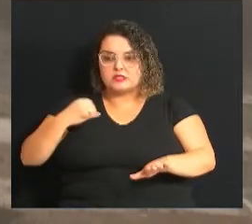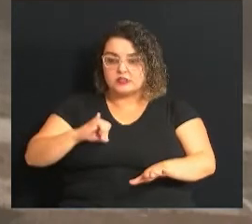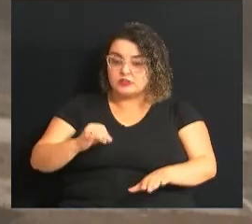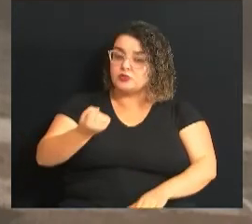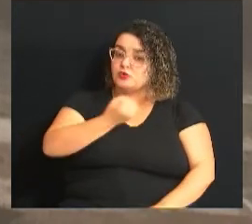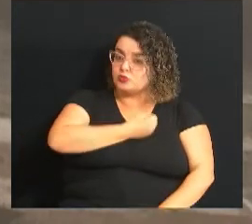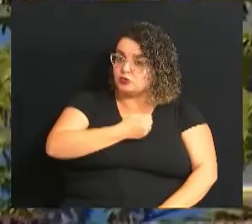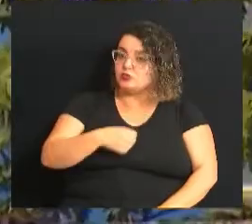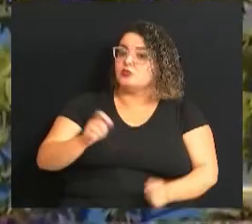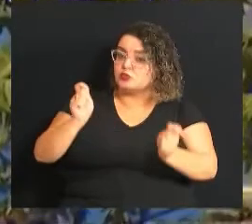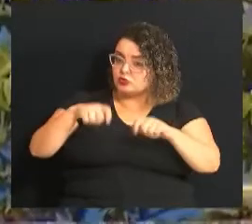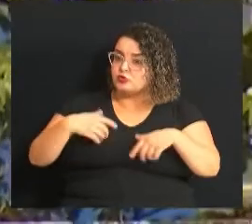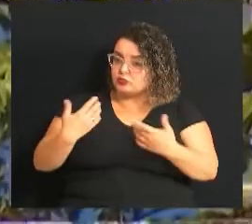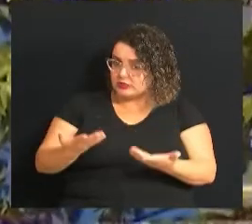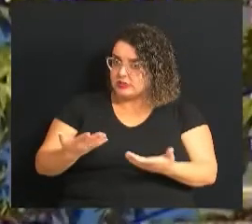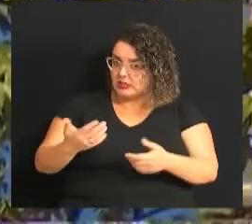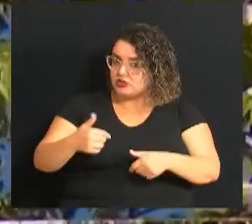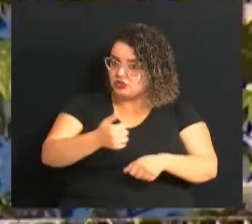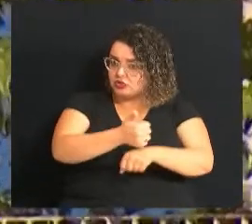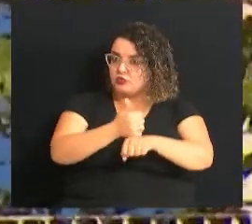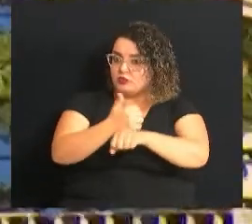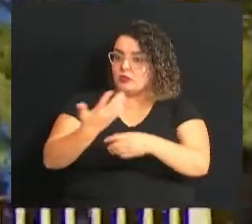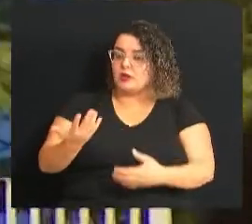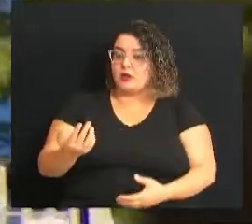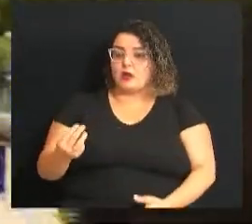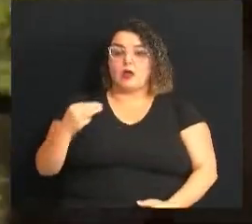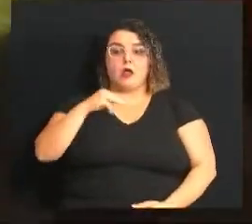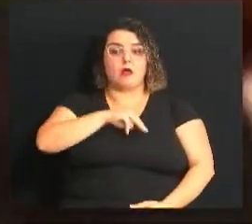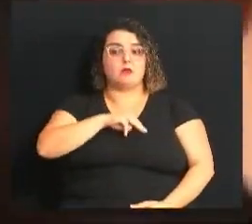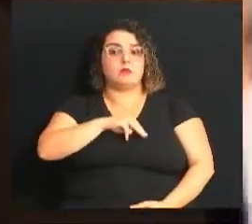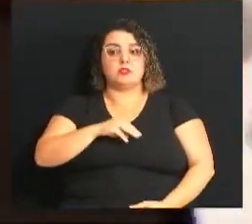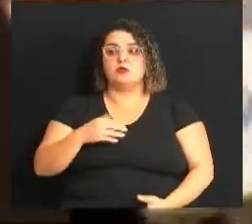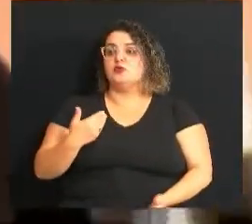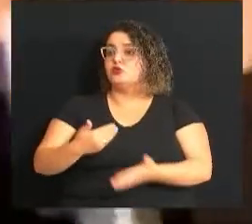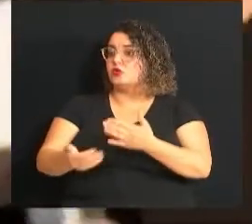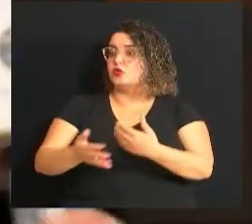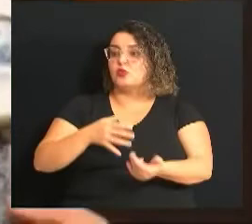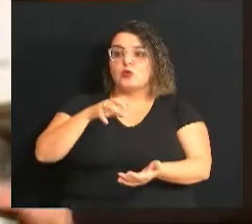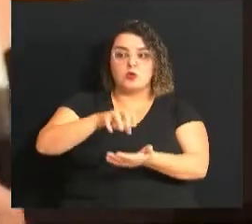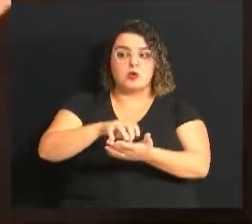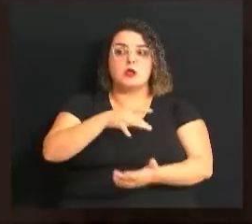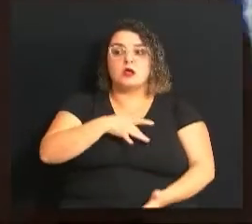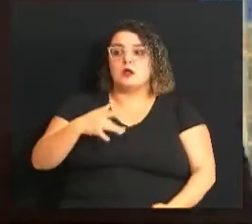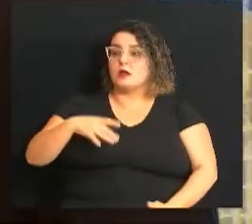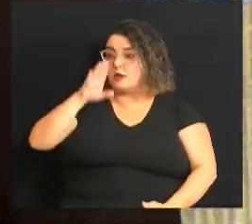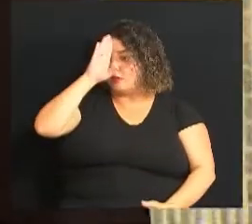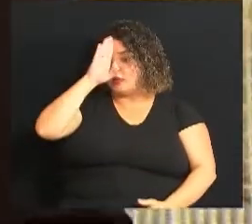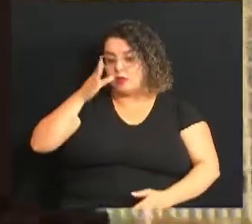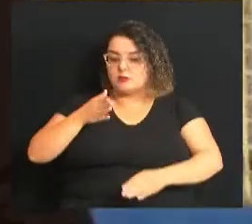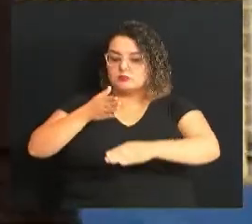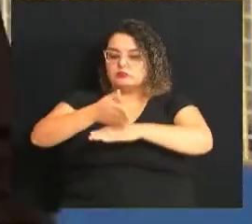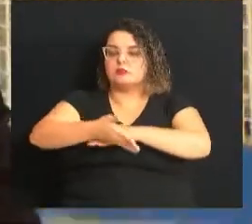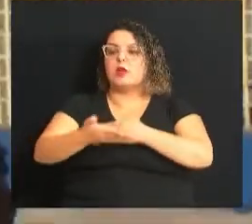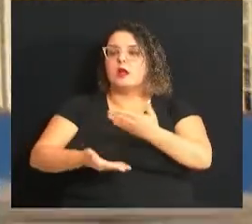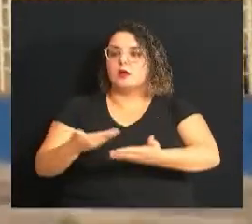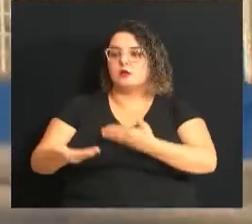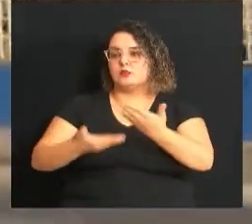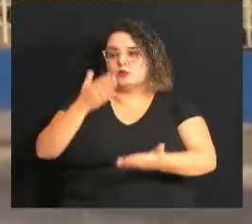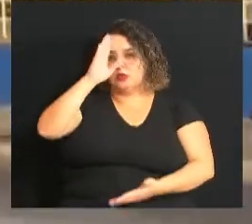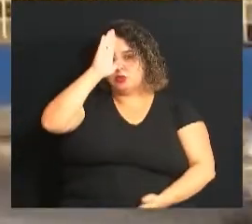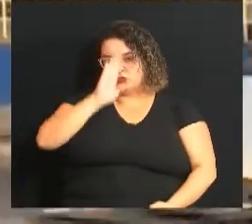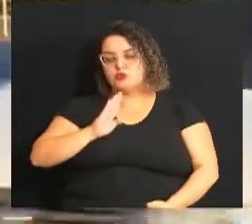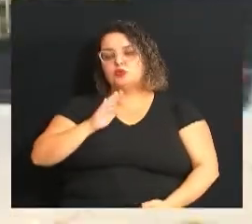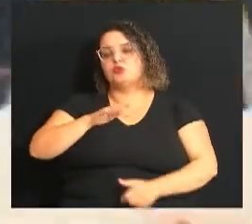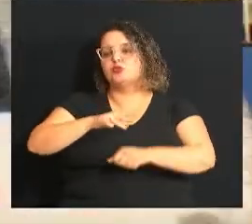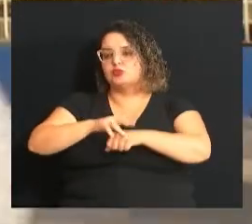atender os moradores. É missão de qualquer centro de saúde ser a principal porta de entrada para o tratamento gratuito de